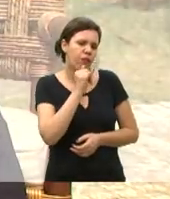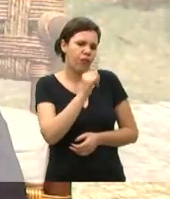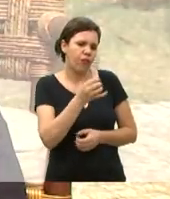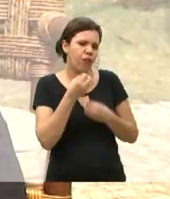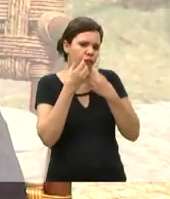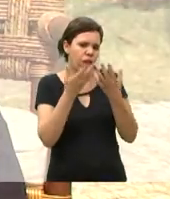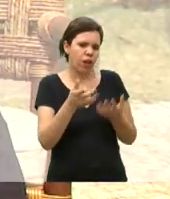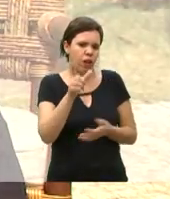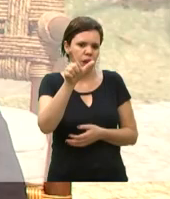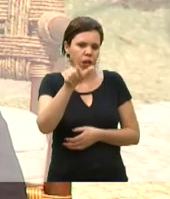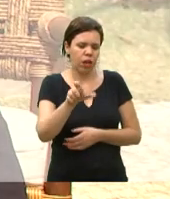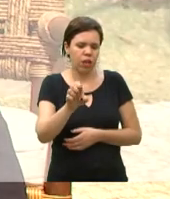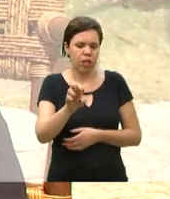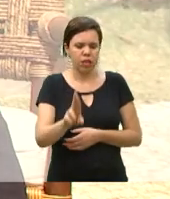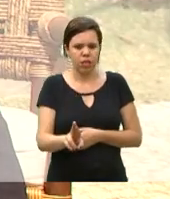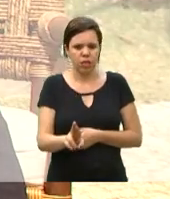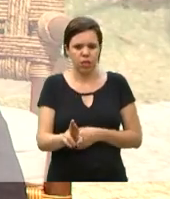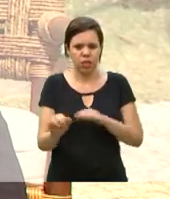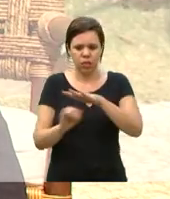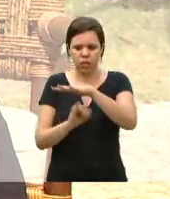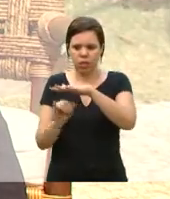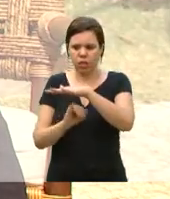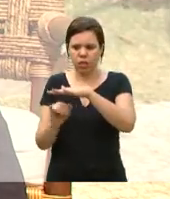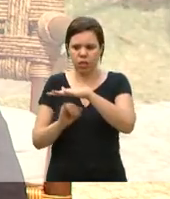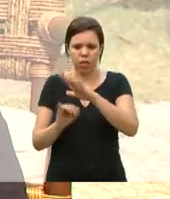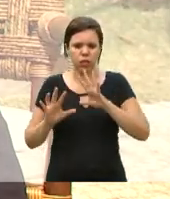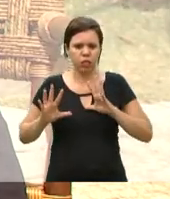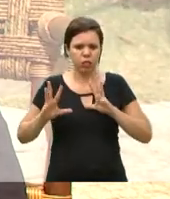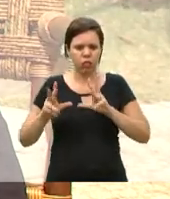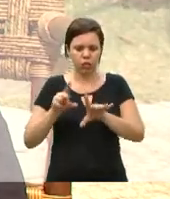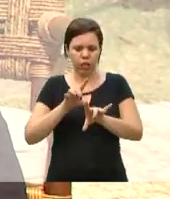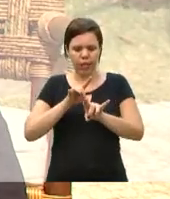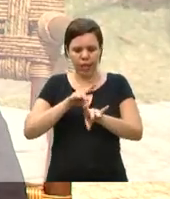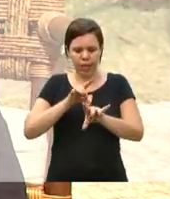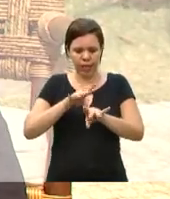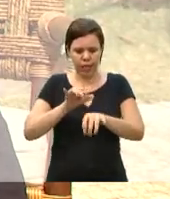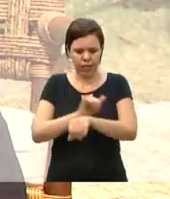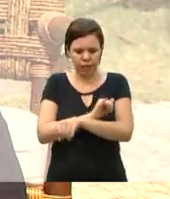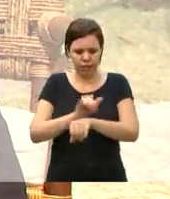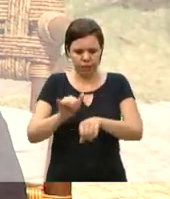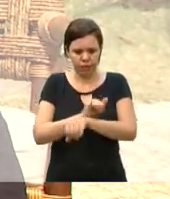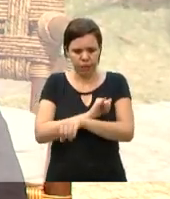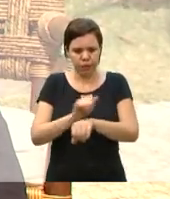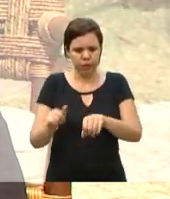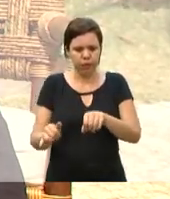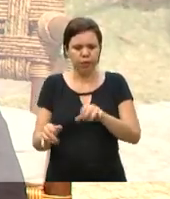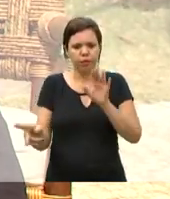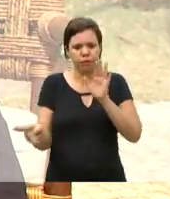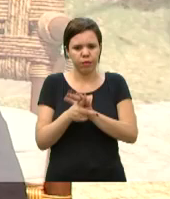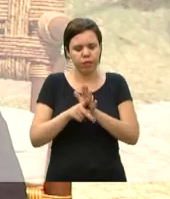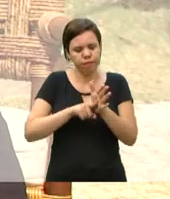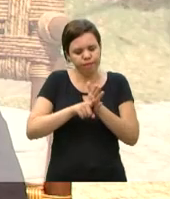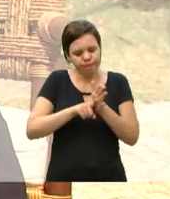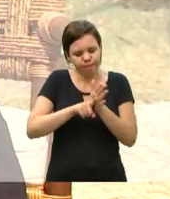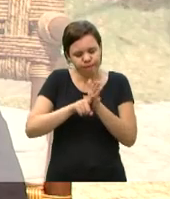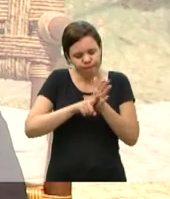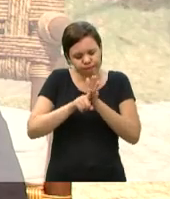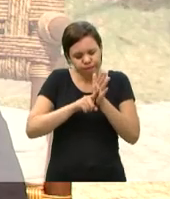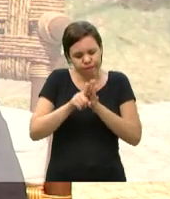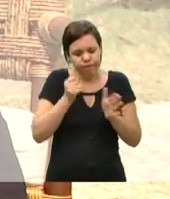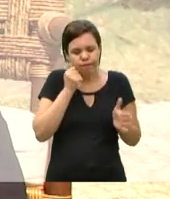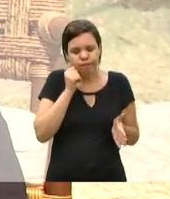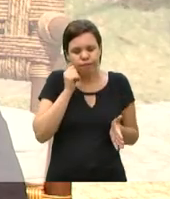o ser está em todas as técnicas, estratégias, palpada na ciência, naquilo